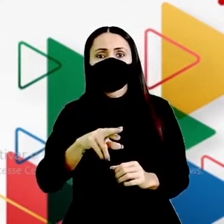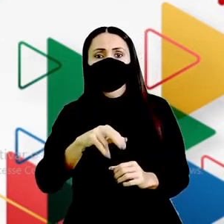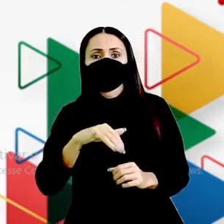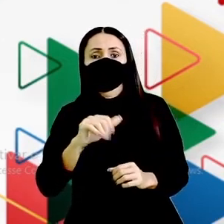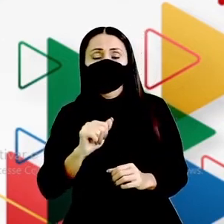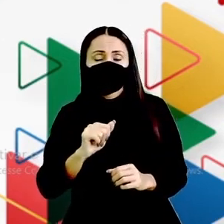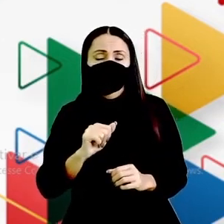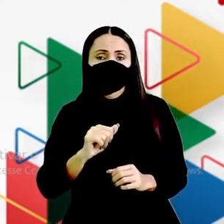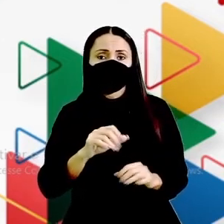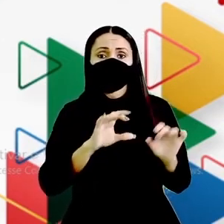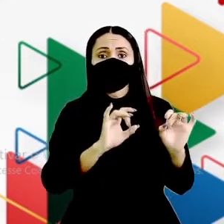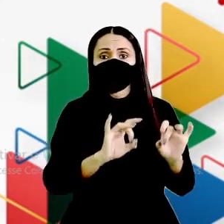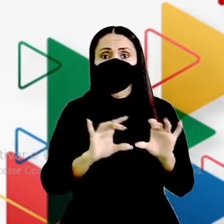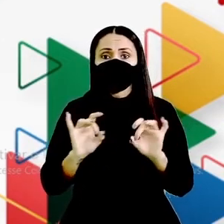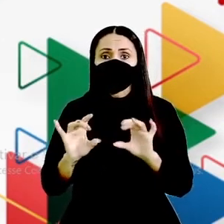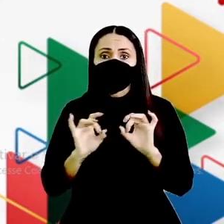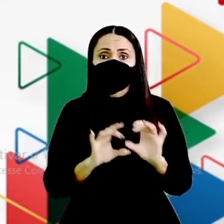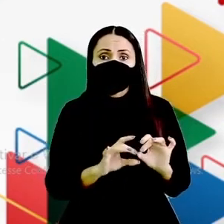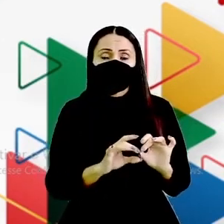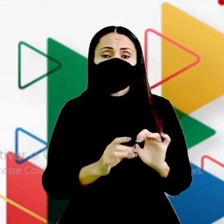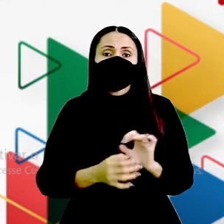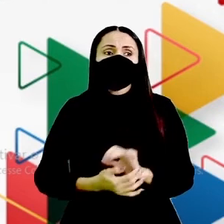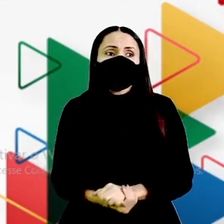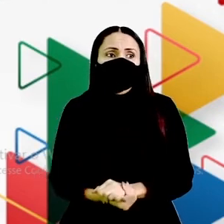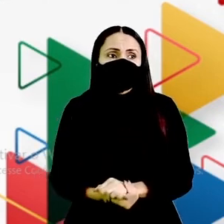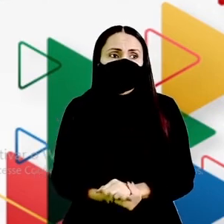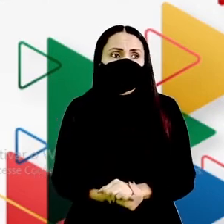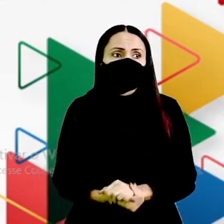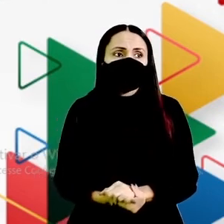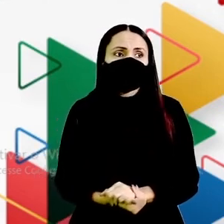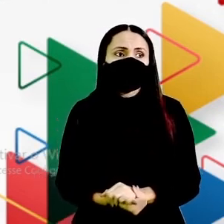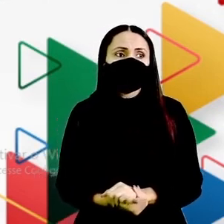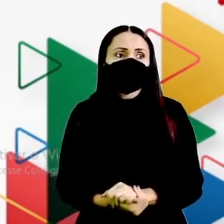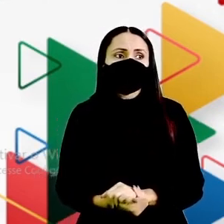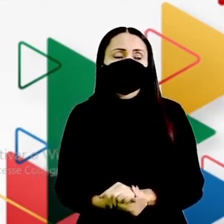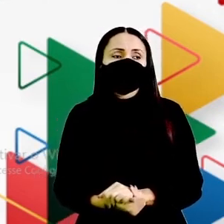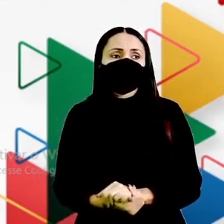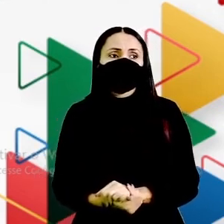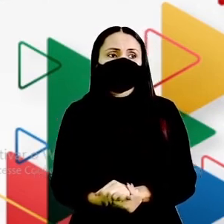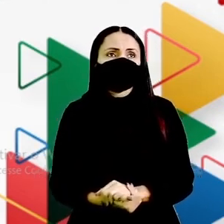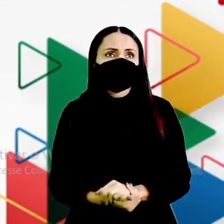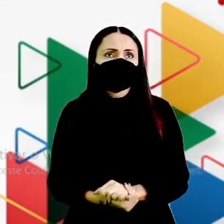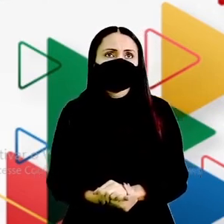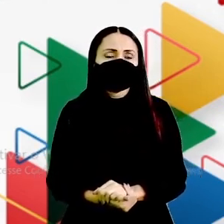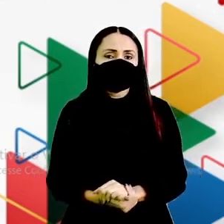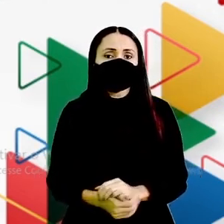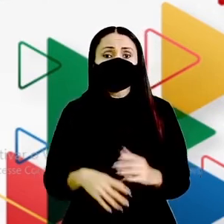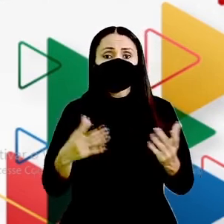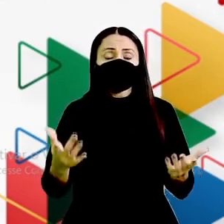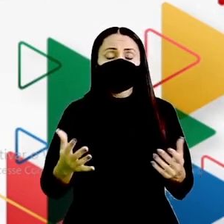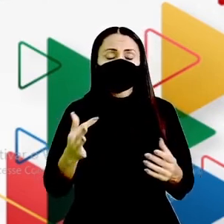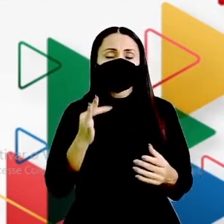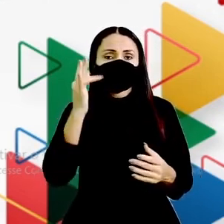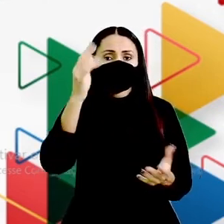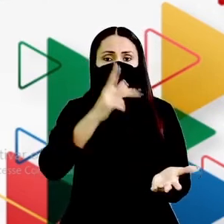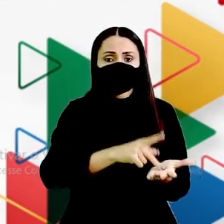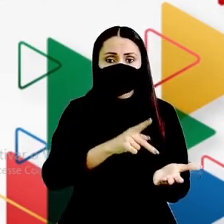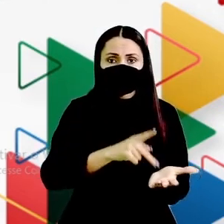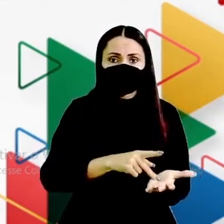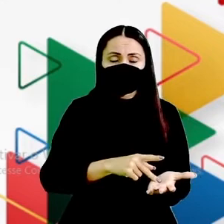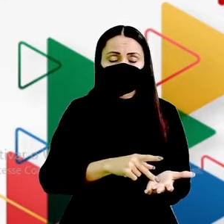vender lá. Amaloía. Isso. Então, Vender lá. ou futuro do presente ou futuro do